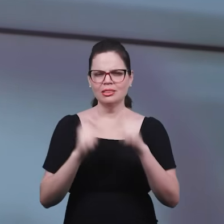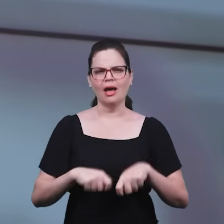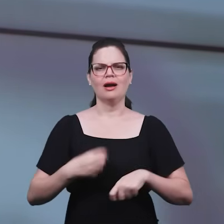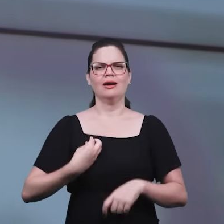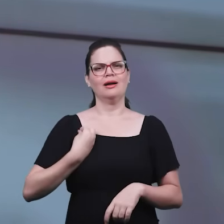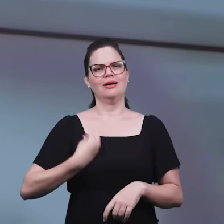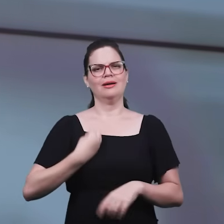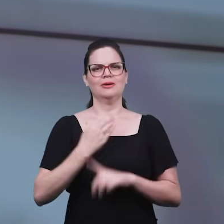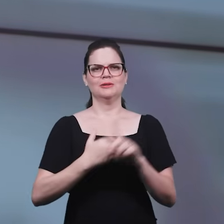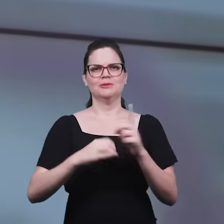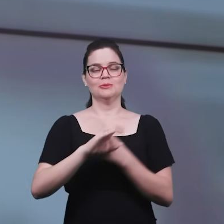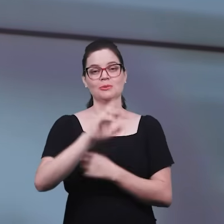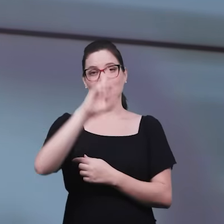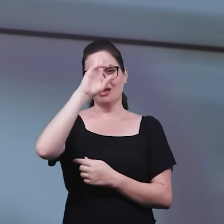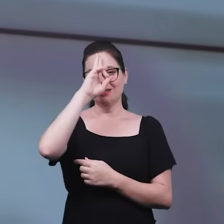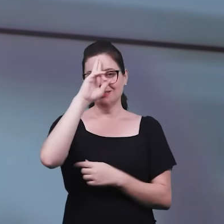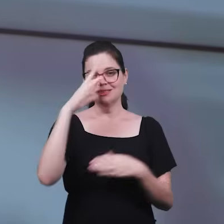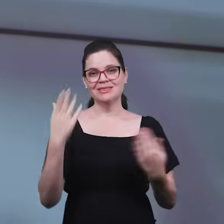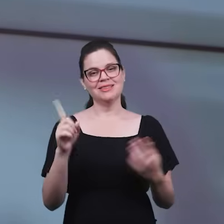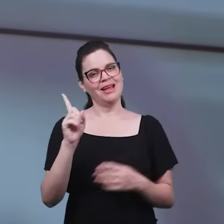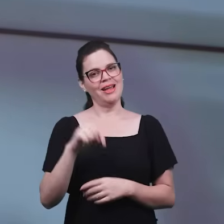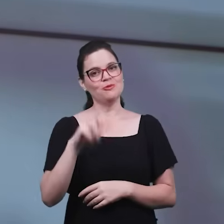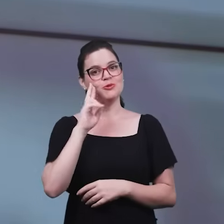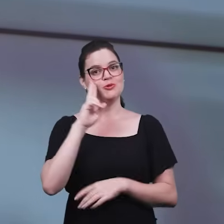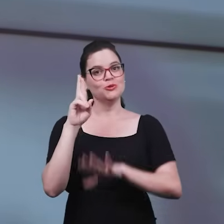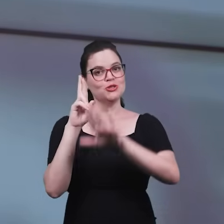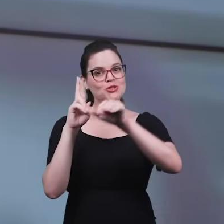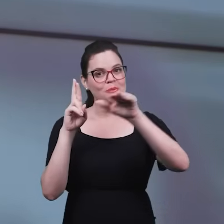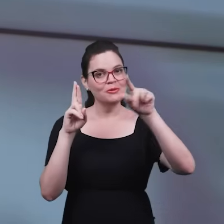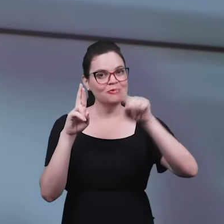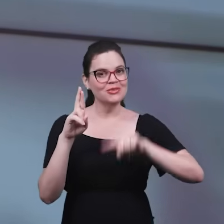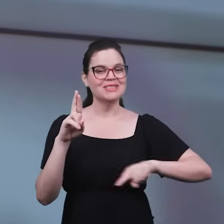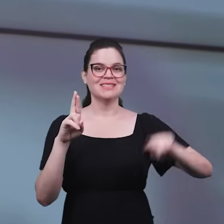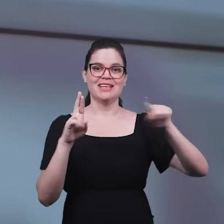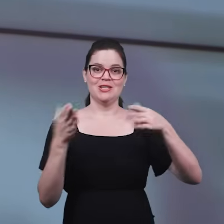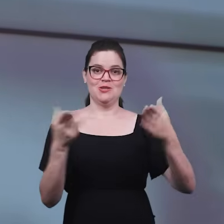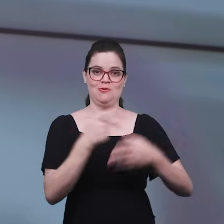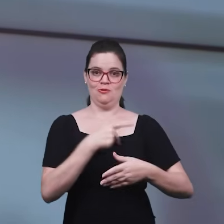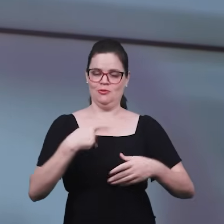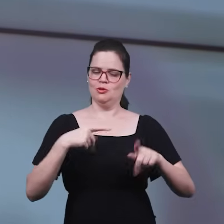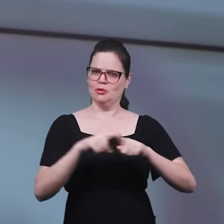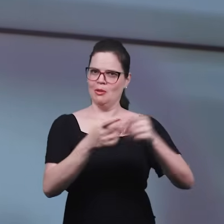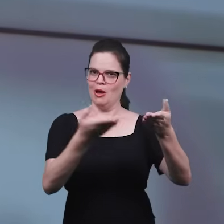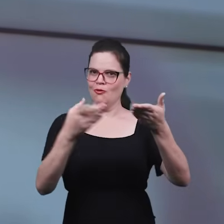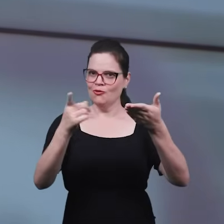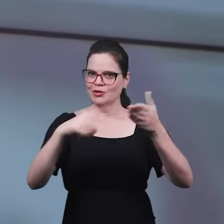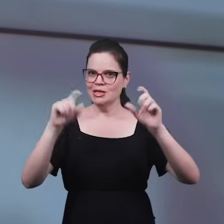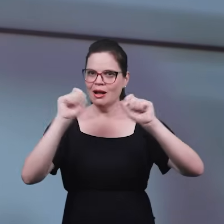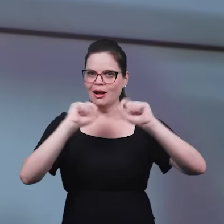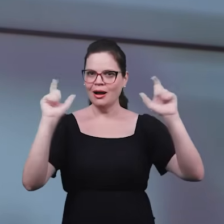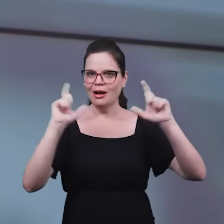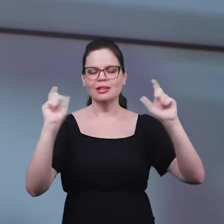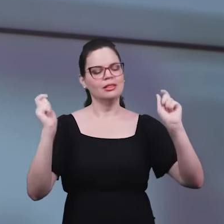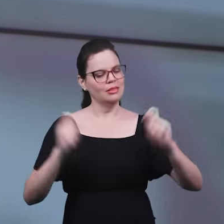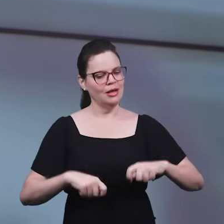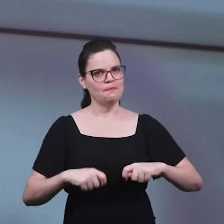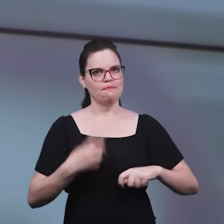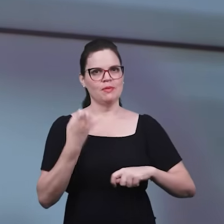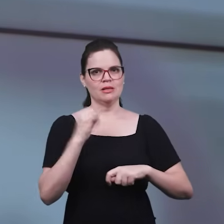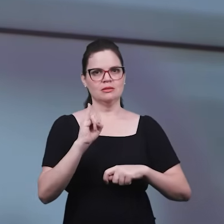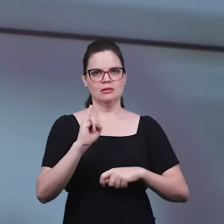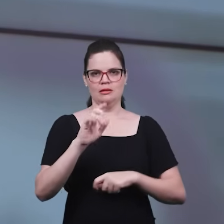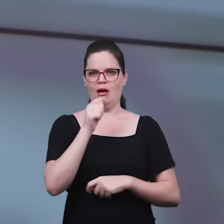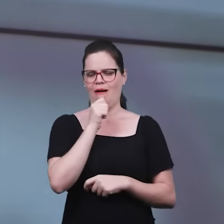podemos participar do culto ao meio-dia. Então, esse é um chamado que o pastor Jerônimo está fazendo para nós, nos alertando que está ainda